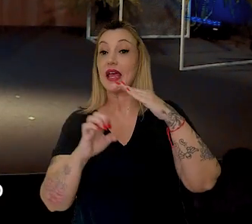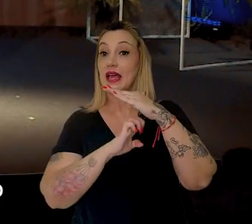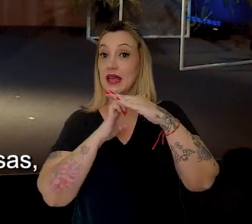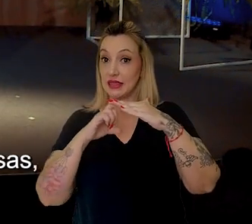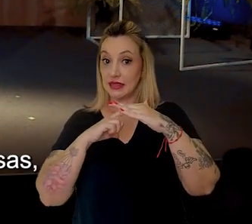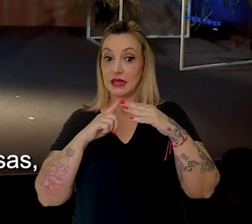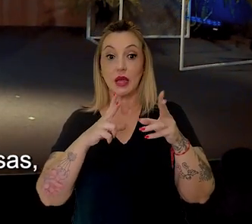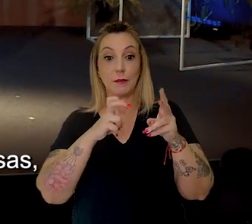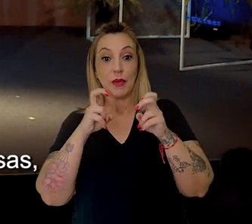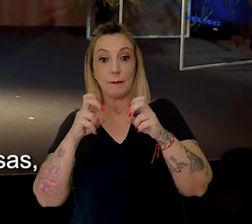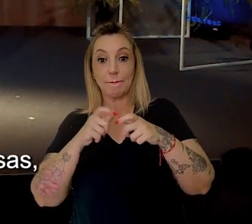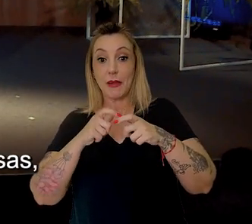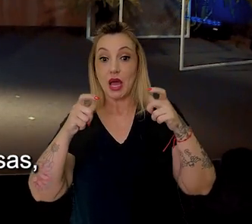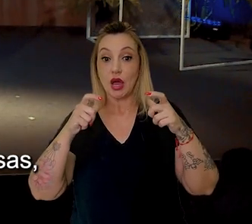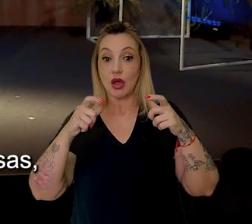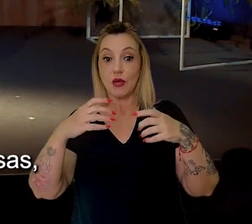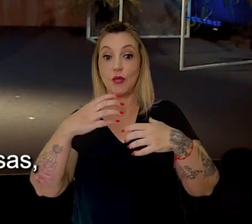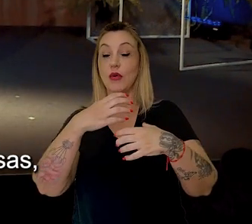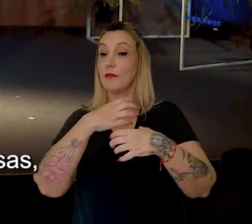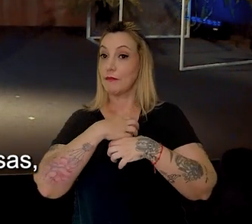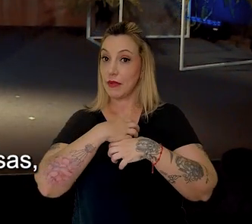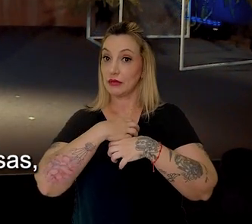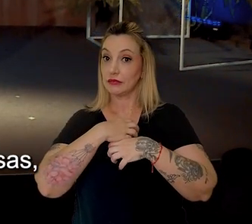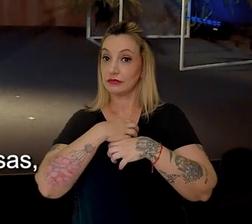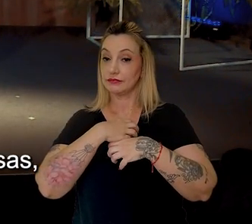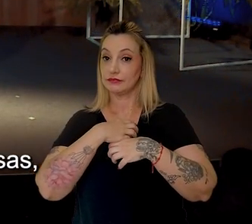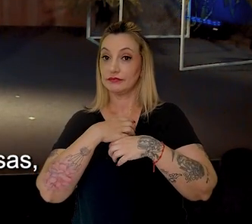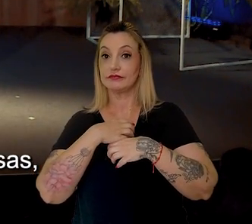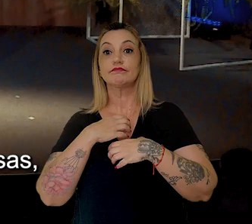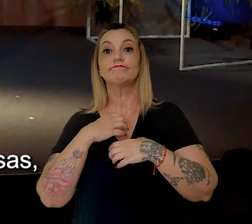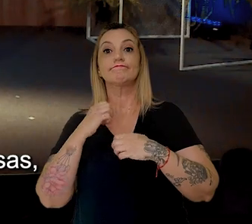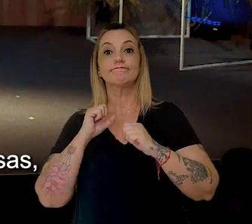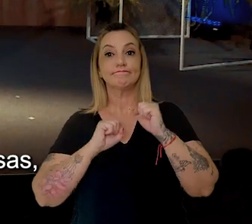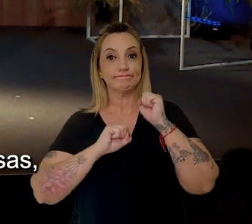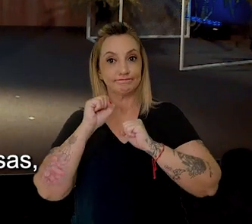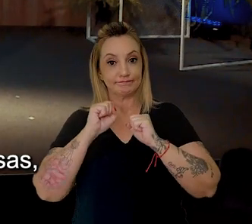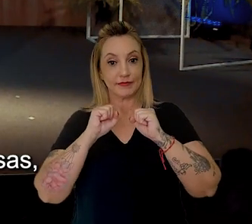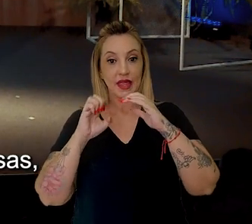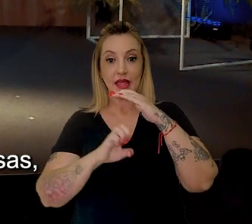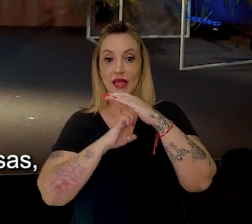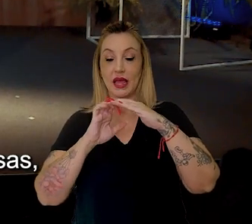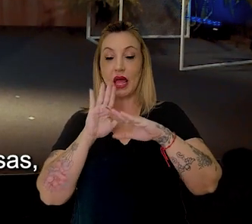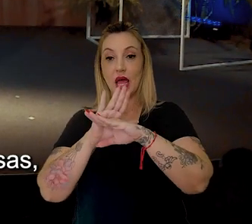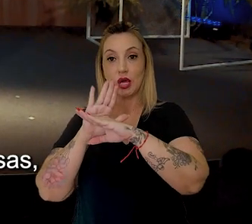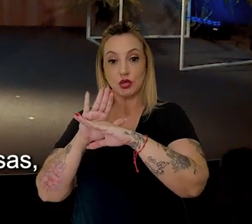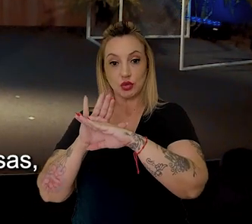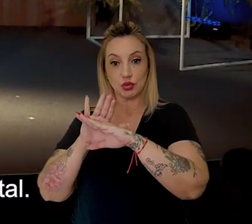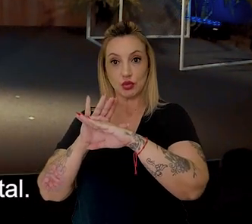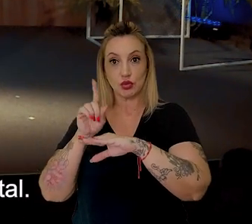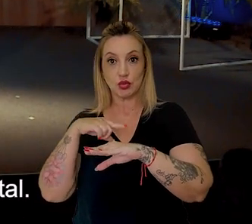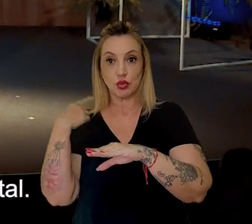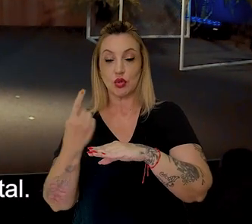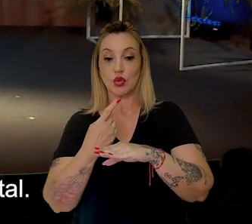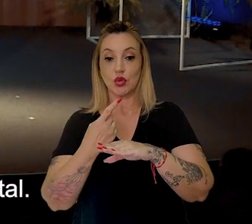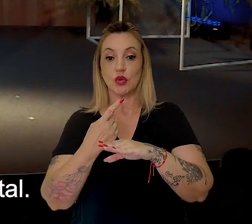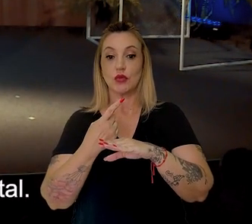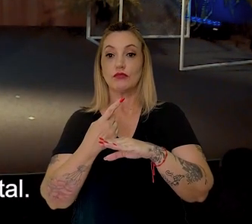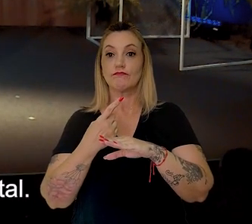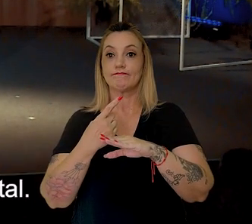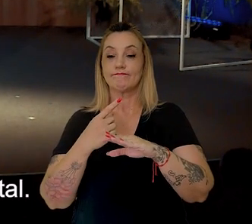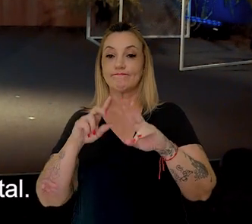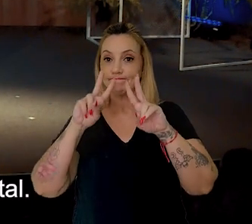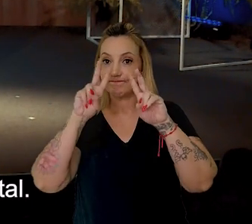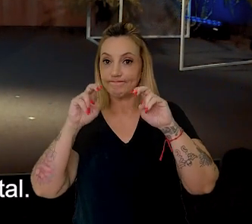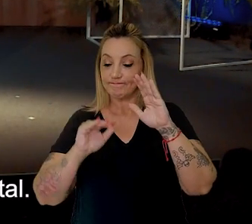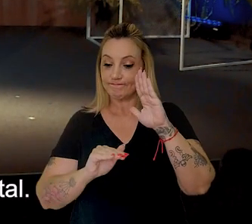T que eu vejo cada vez maior eh o impacto da da das empresas E ajudando a gente aumentar essa questão